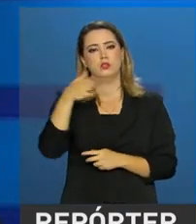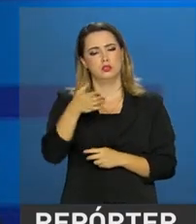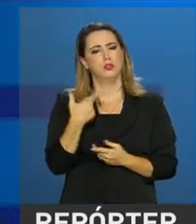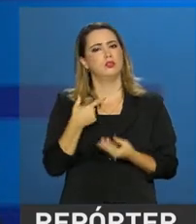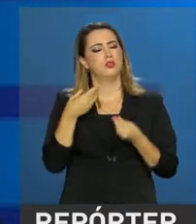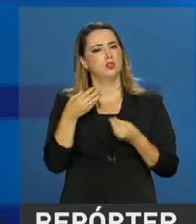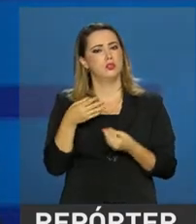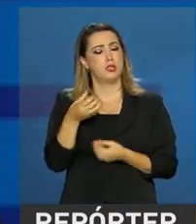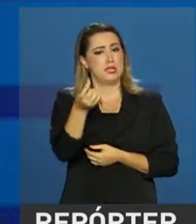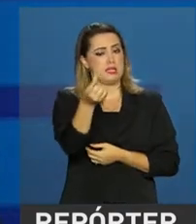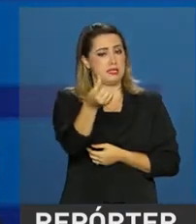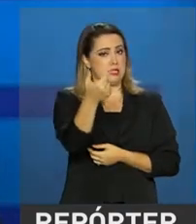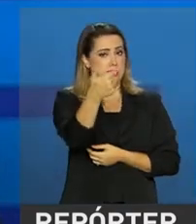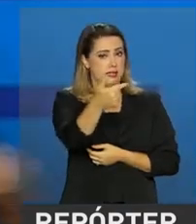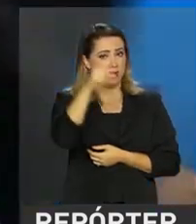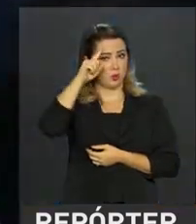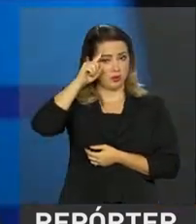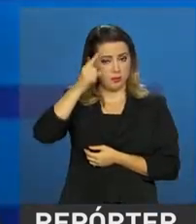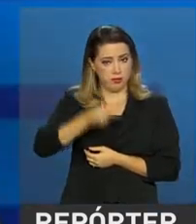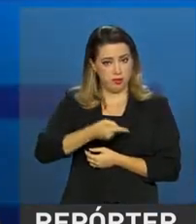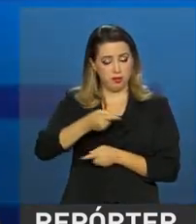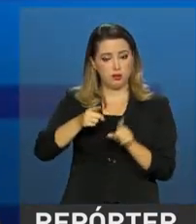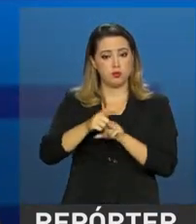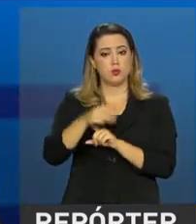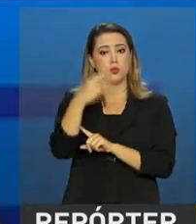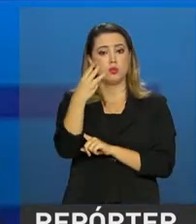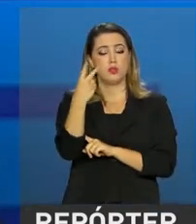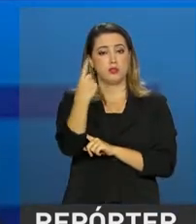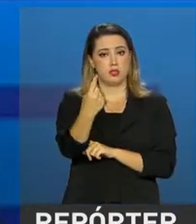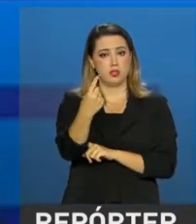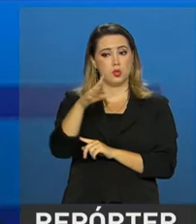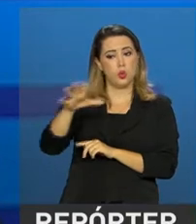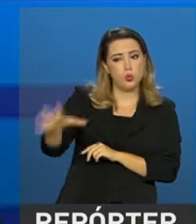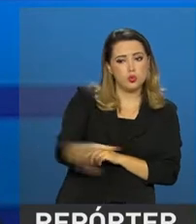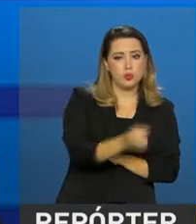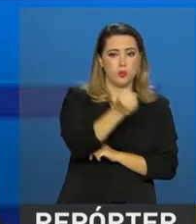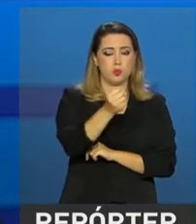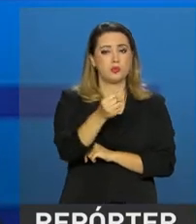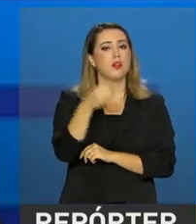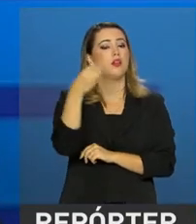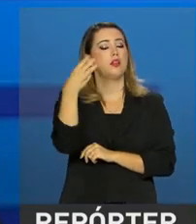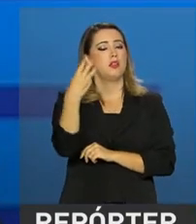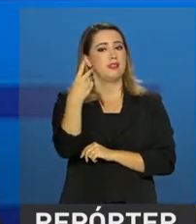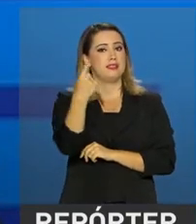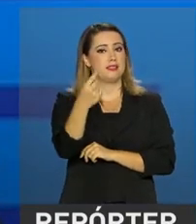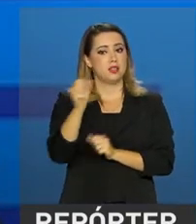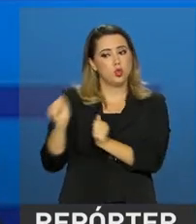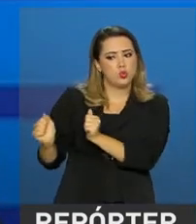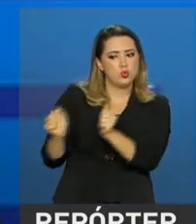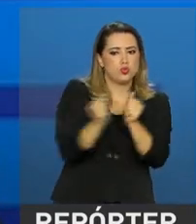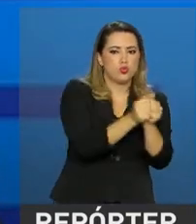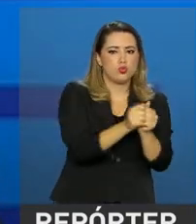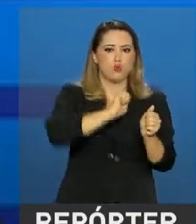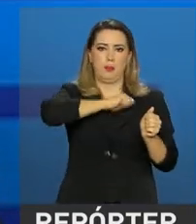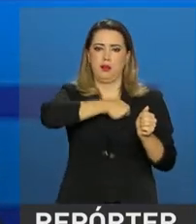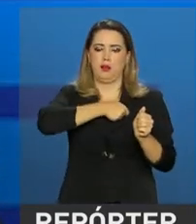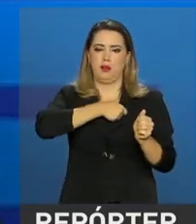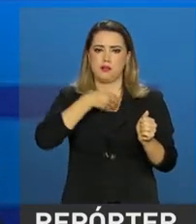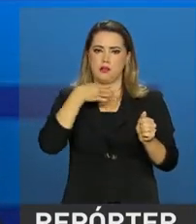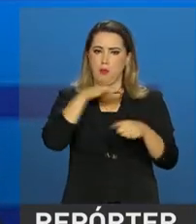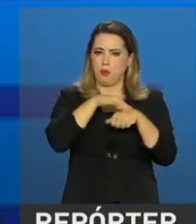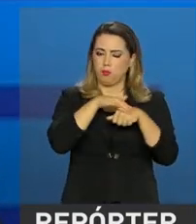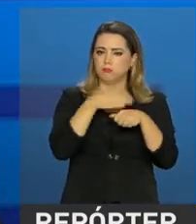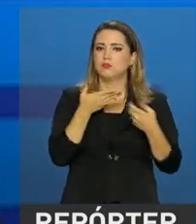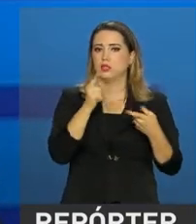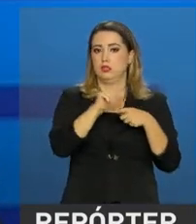cumprimento no total de 62 mandados. 31 mandados de busca e apreensão e 31 de condução coercitiva, né? Baseado em levantamentos